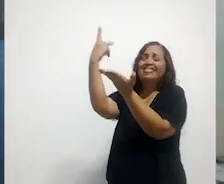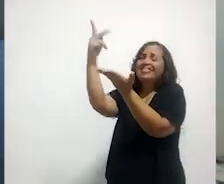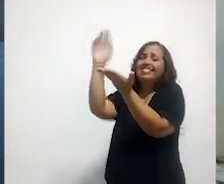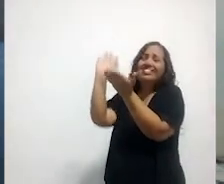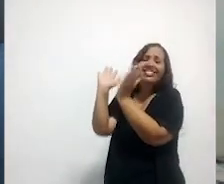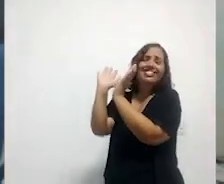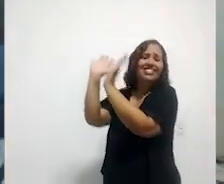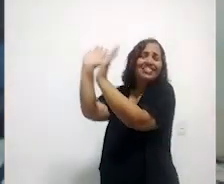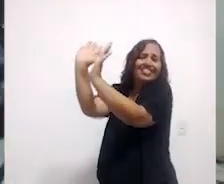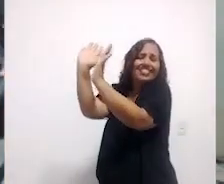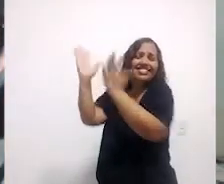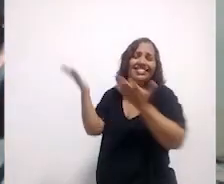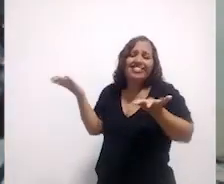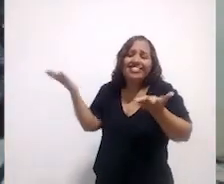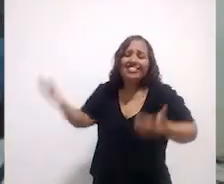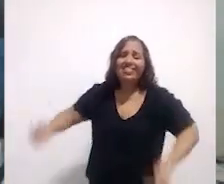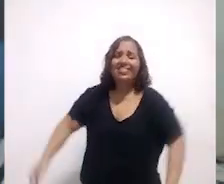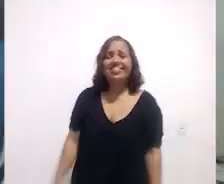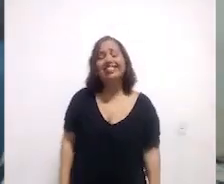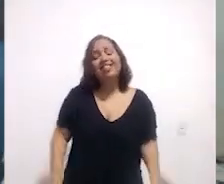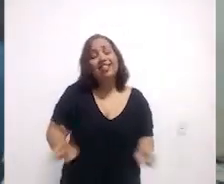ofertar,